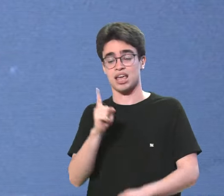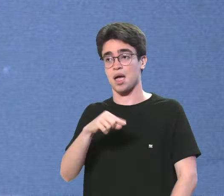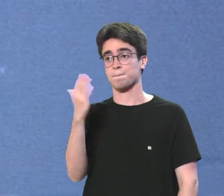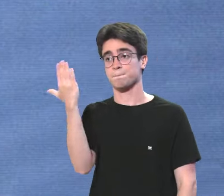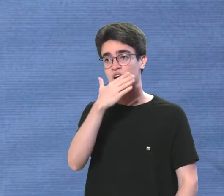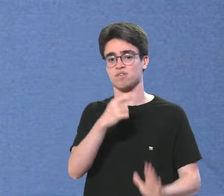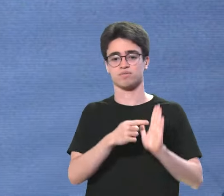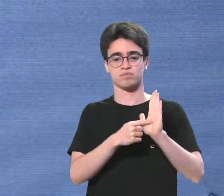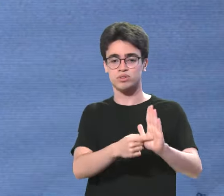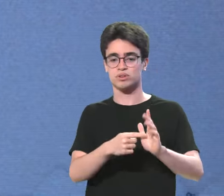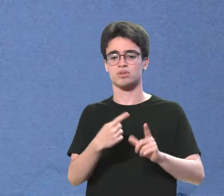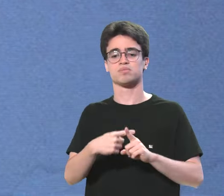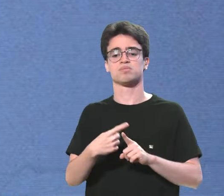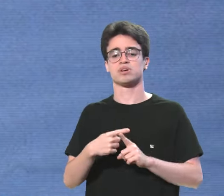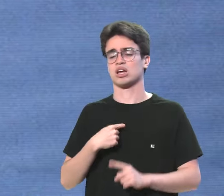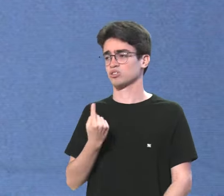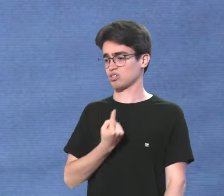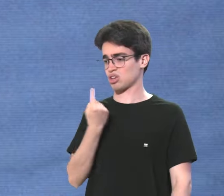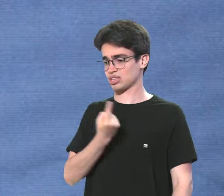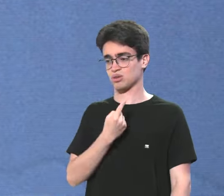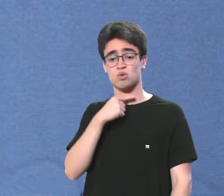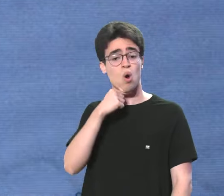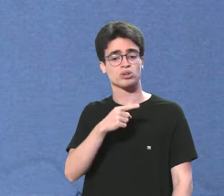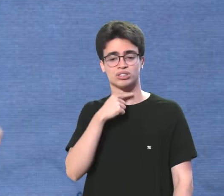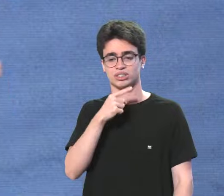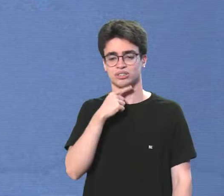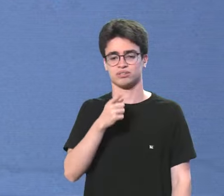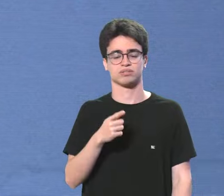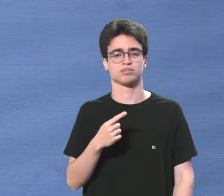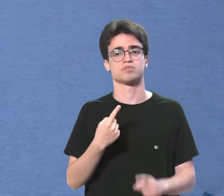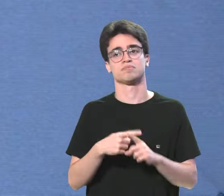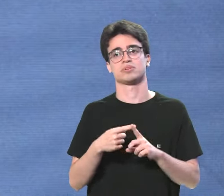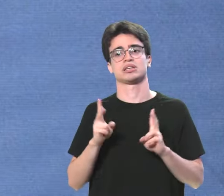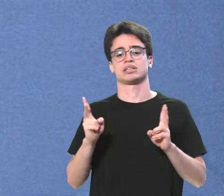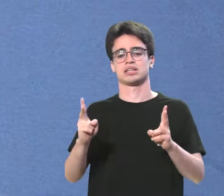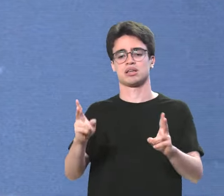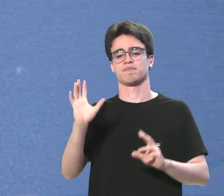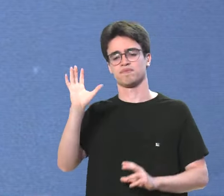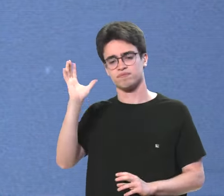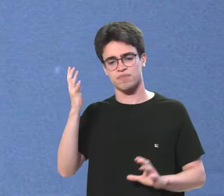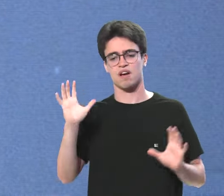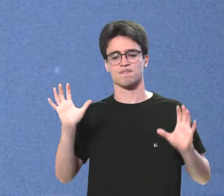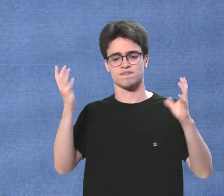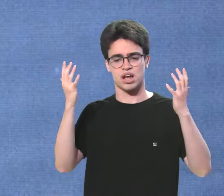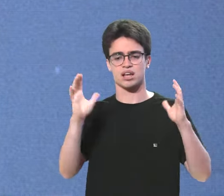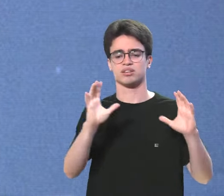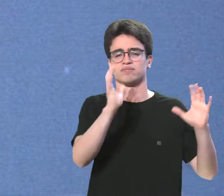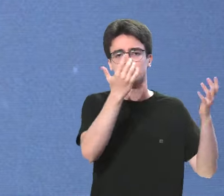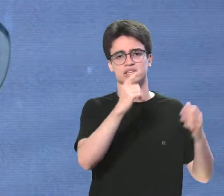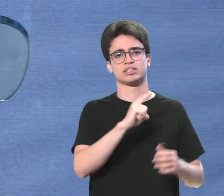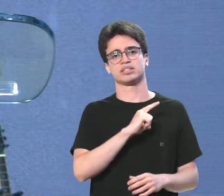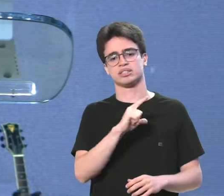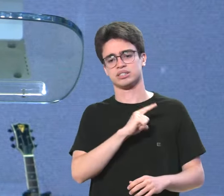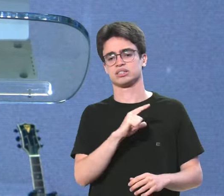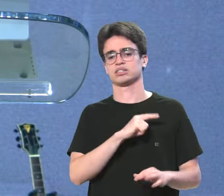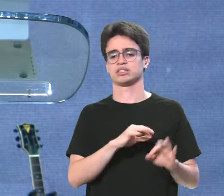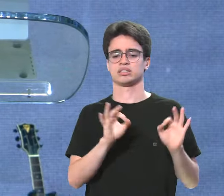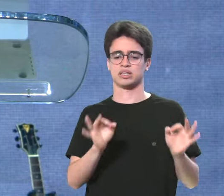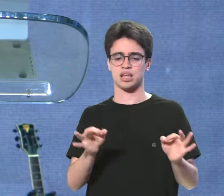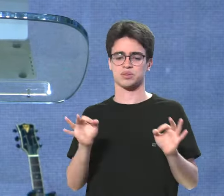mim de que eu não consigo fazer tudo sozinho todos os eventos aconteceram todas as músicas acontecendo